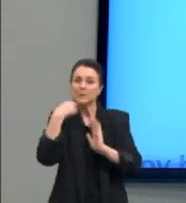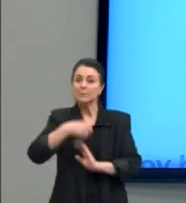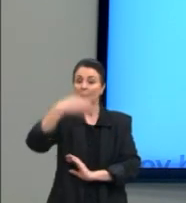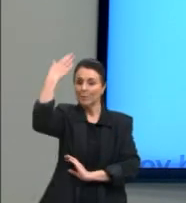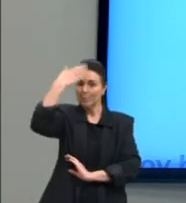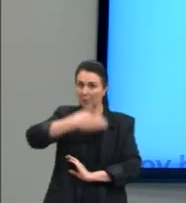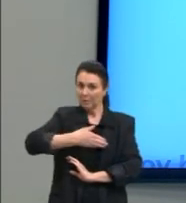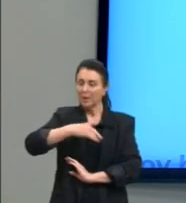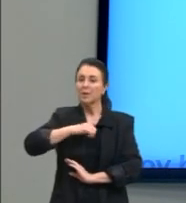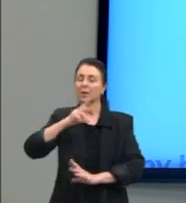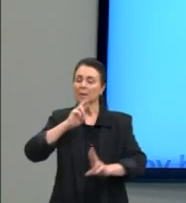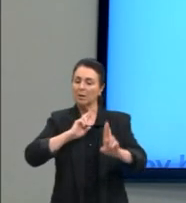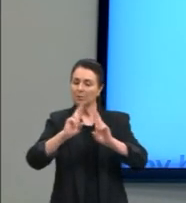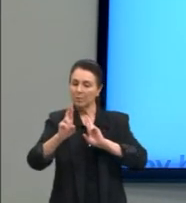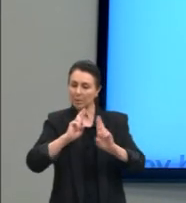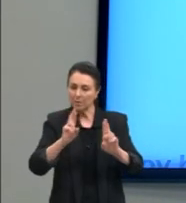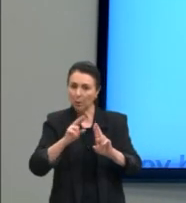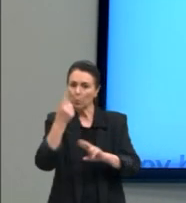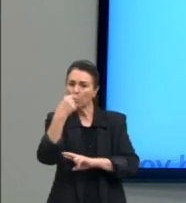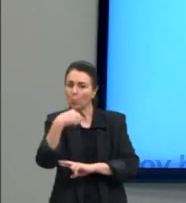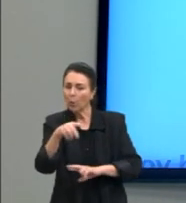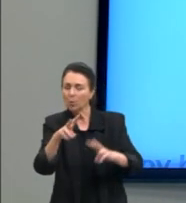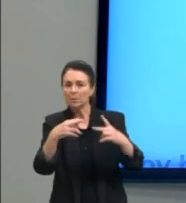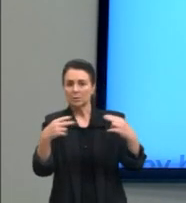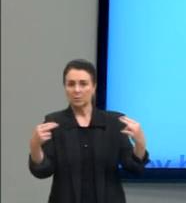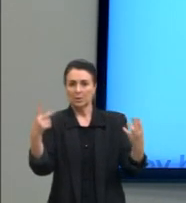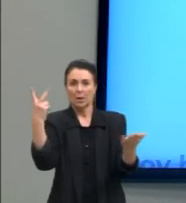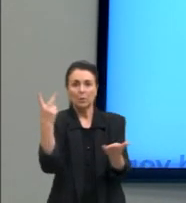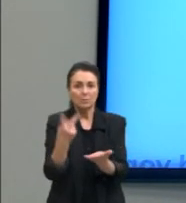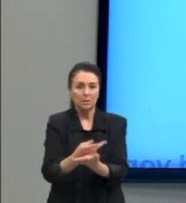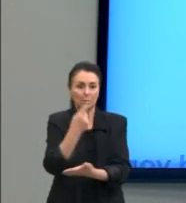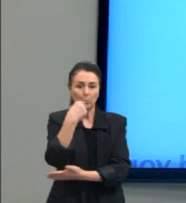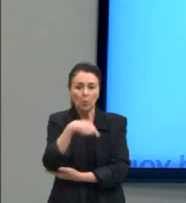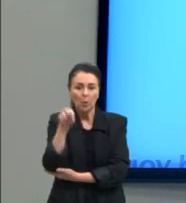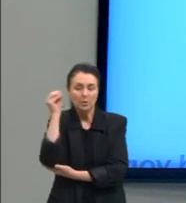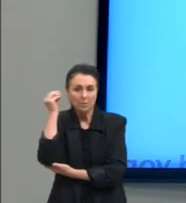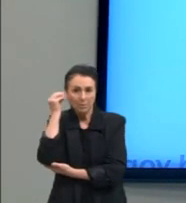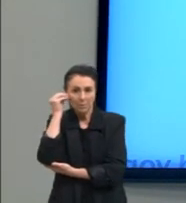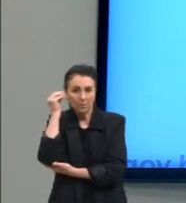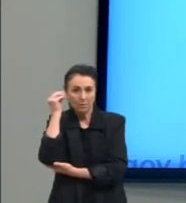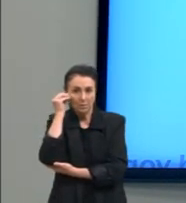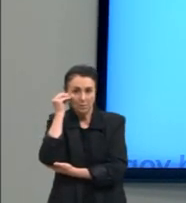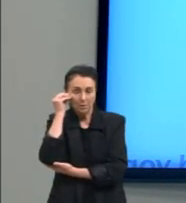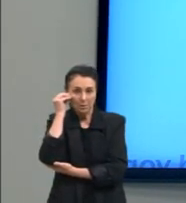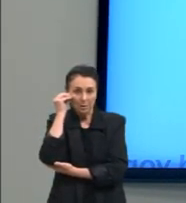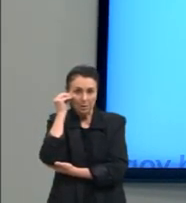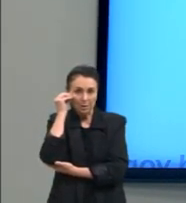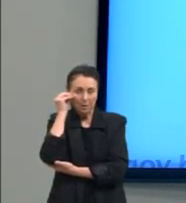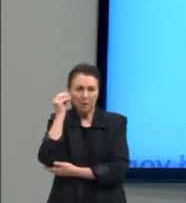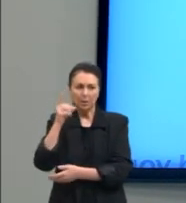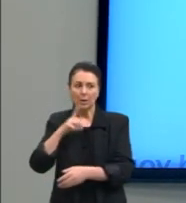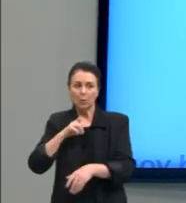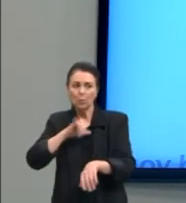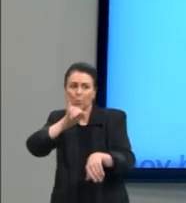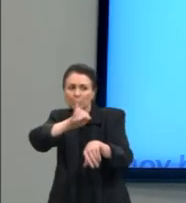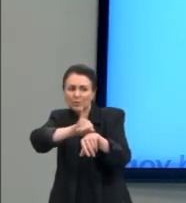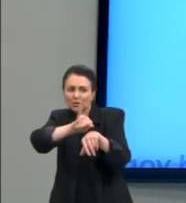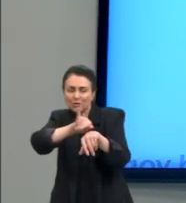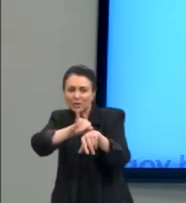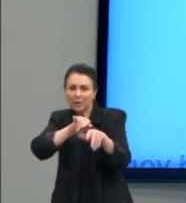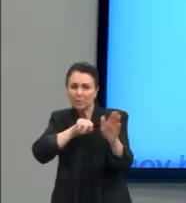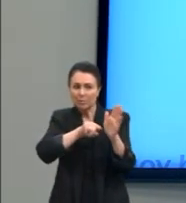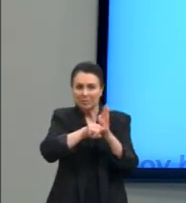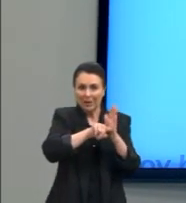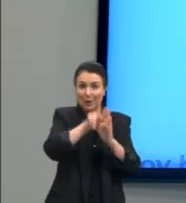e se relaciona com outros fatos com outras experiências né Tem uma formulação geral e definir o objeto a ser investigado através